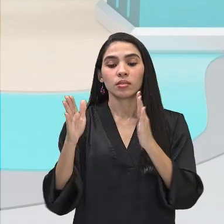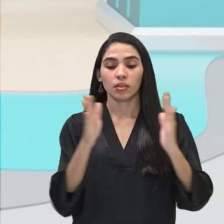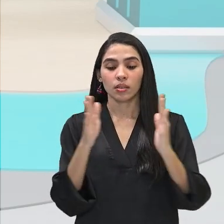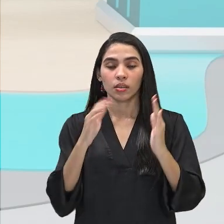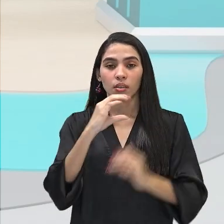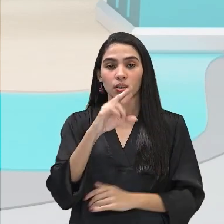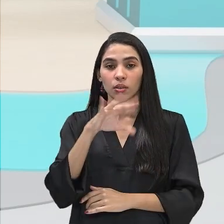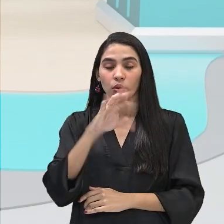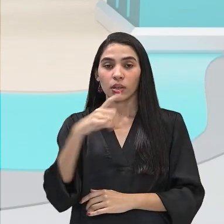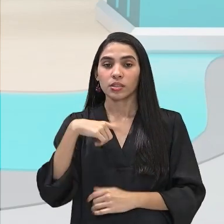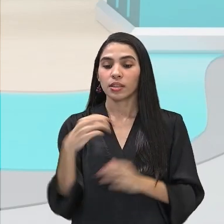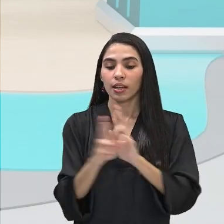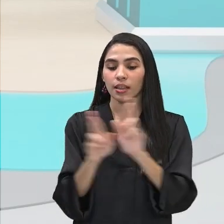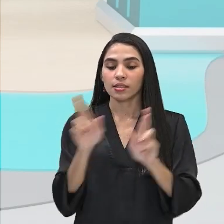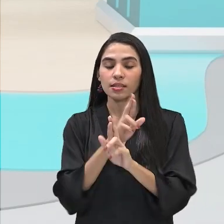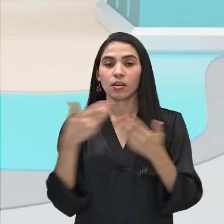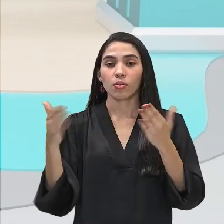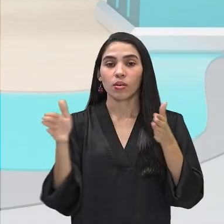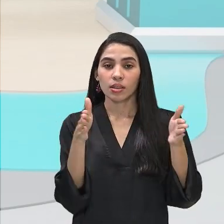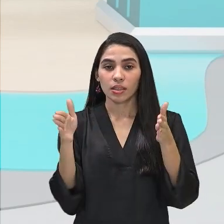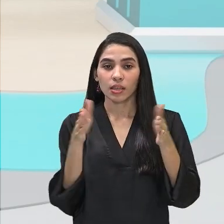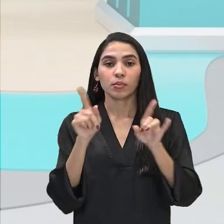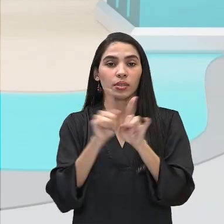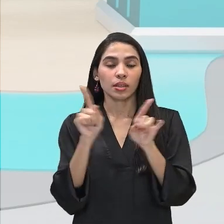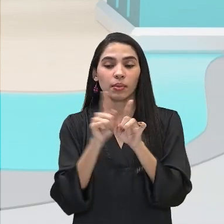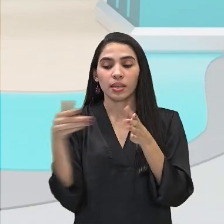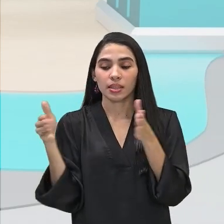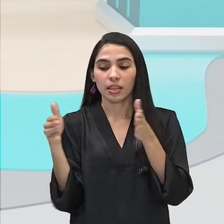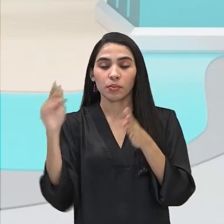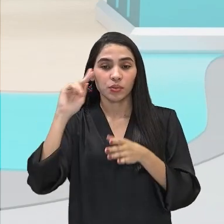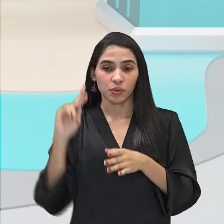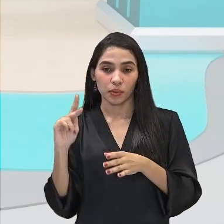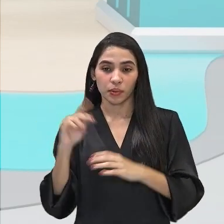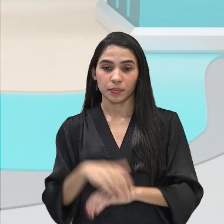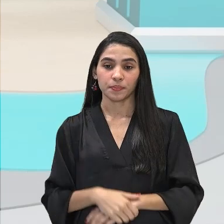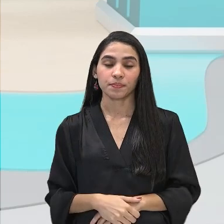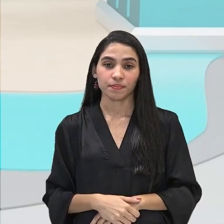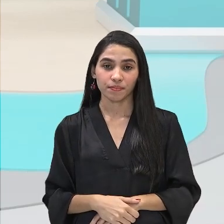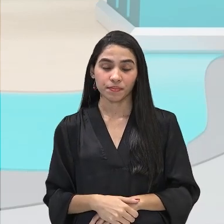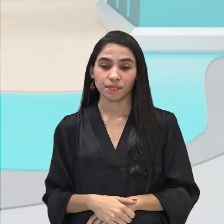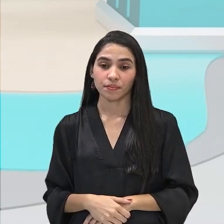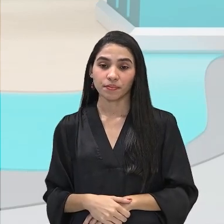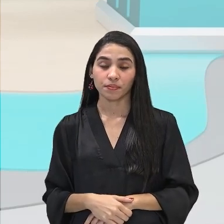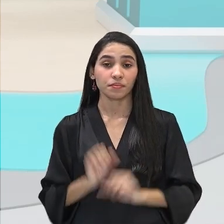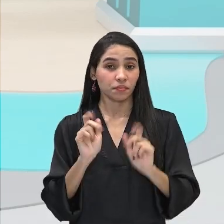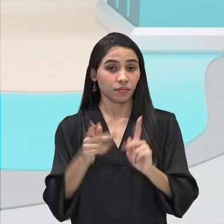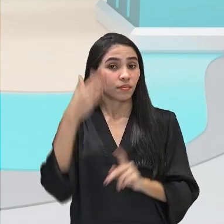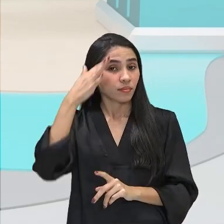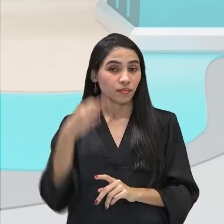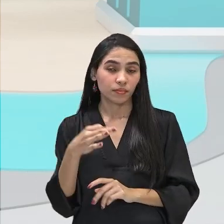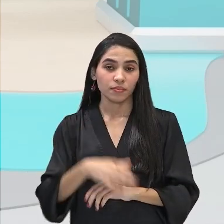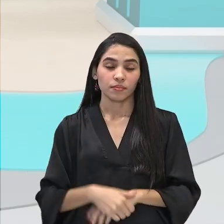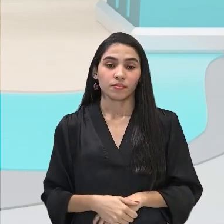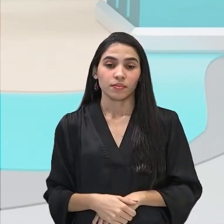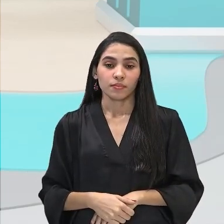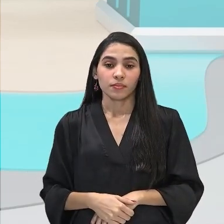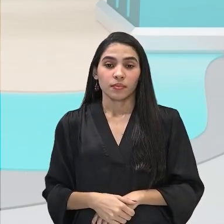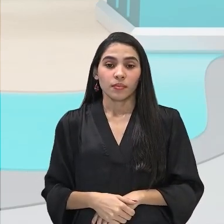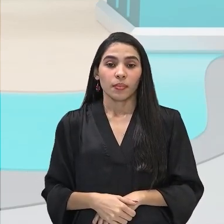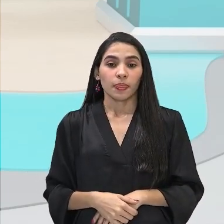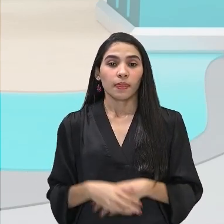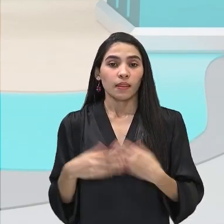tempo e especificamente do tempo histórico, certo? Ok, professora, compreendemos. Então agora,